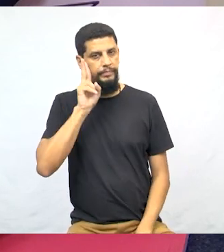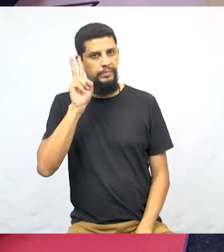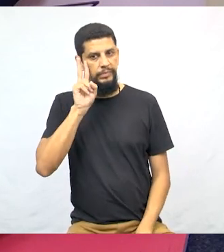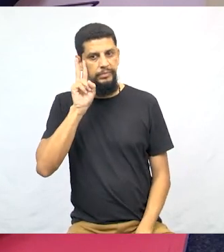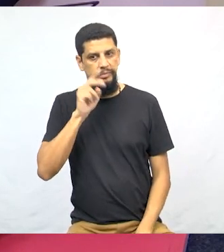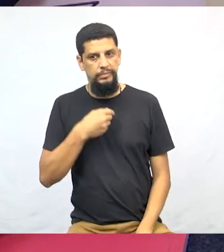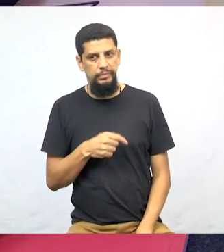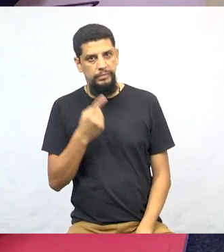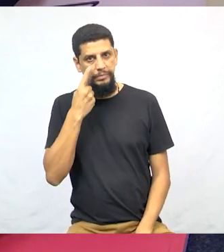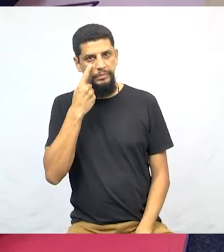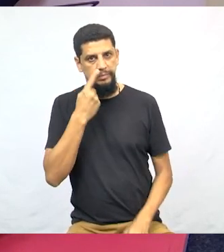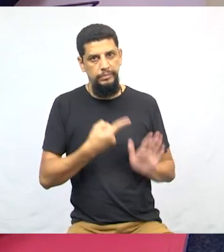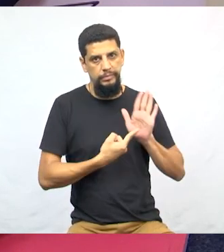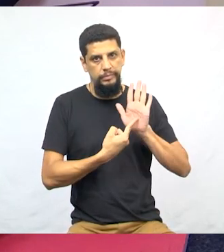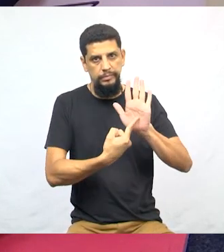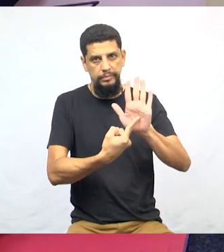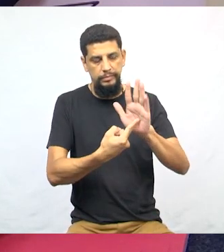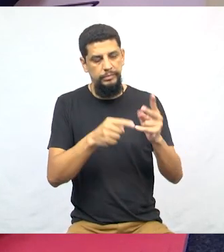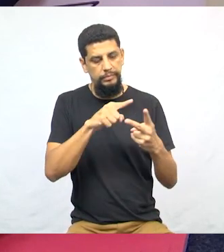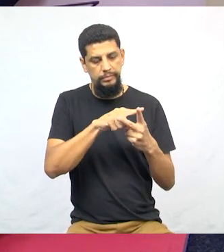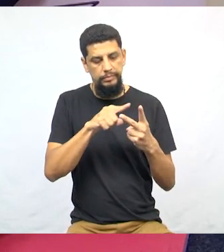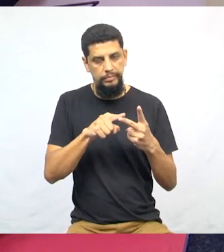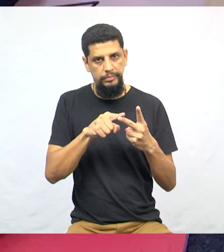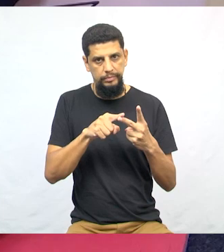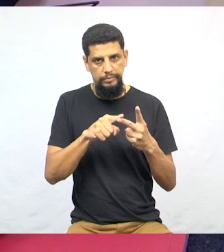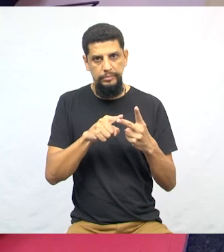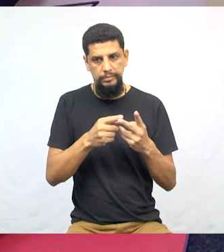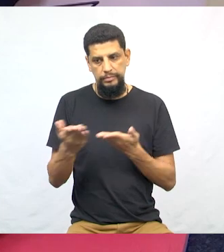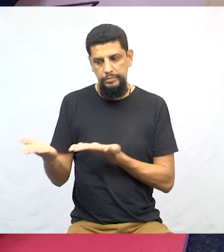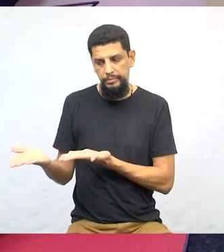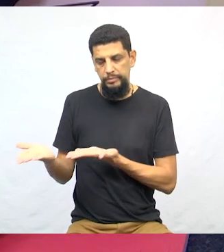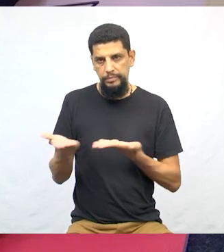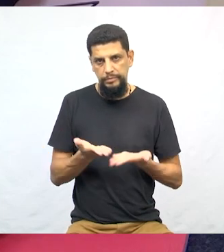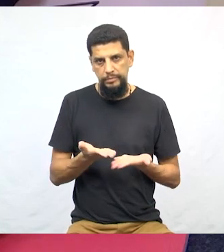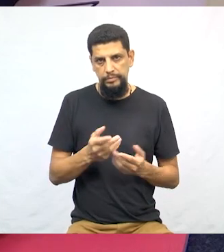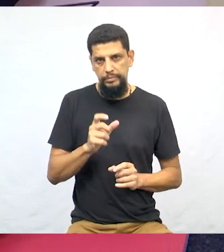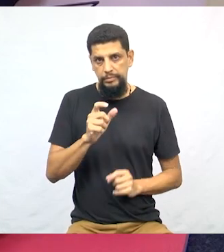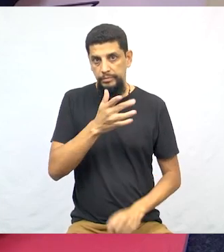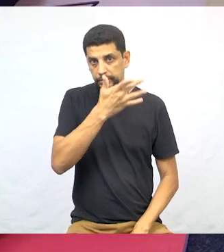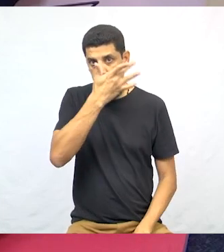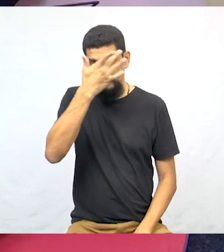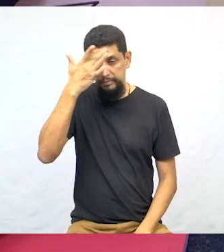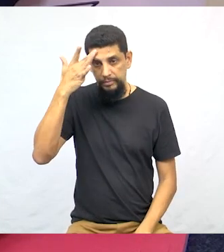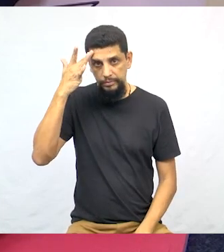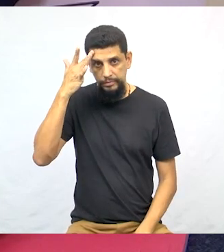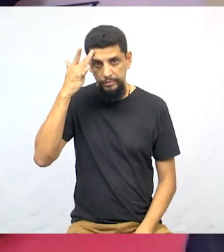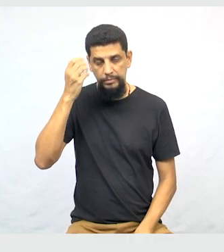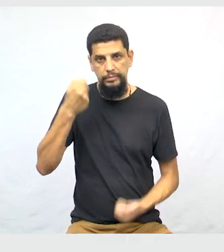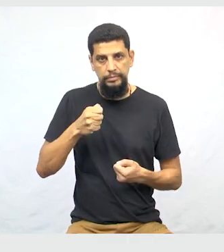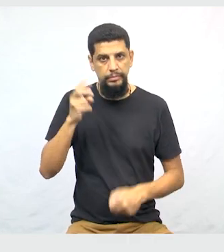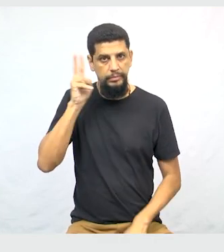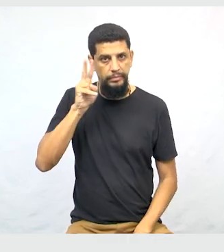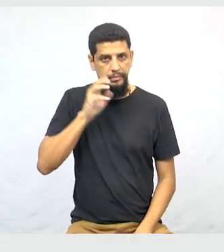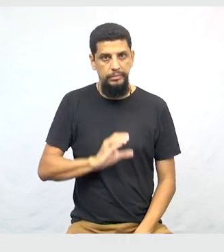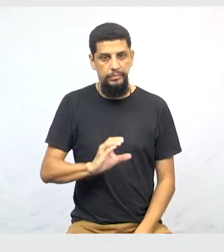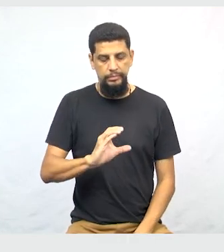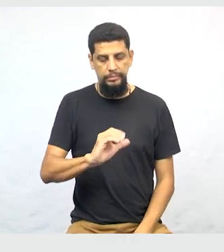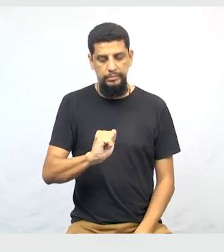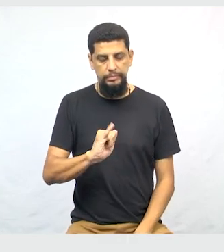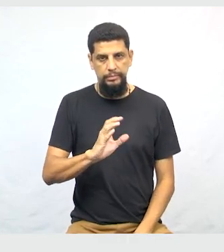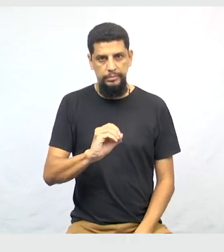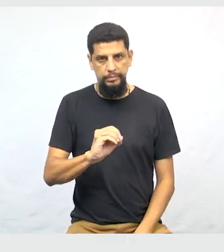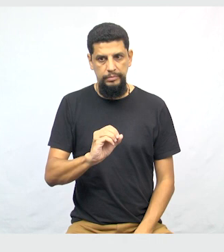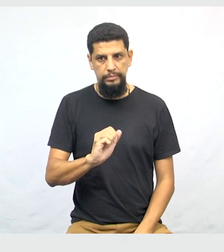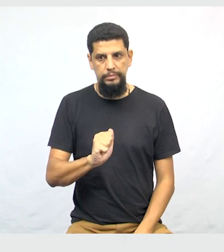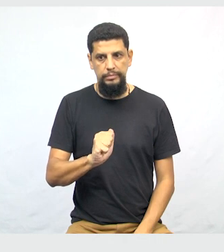me lembro. Vamos colocar lá na tela dois desses convidados para que as crianças possam lembrar? É o Caio e a Ana.